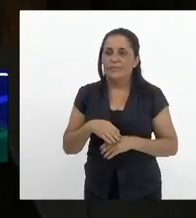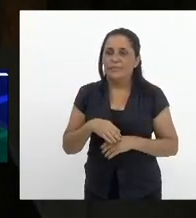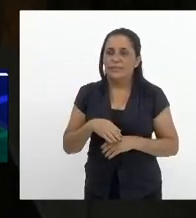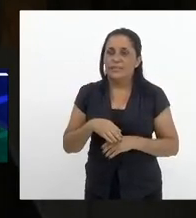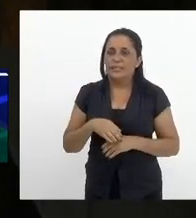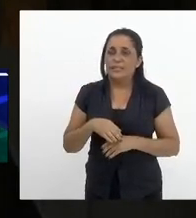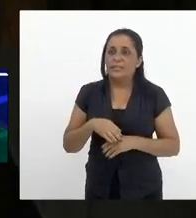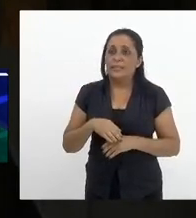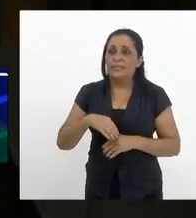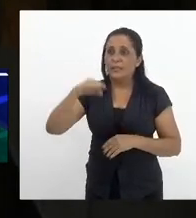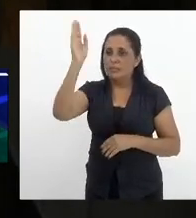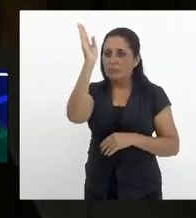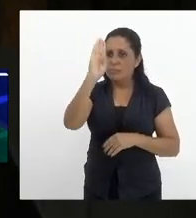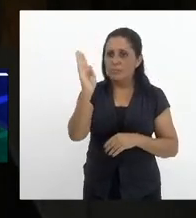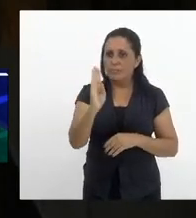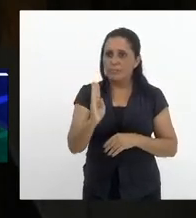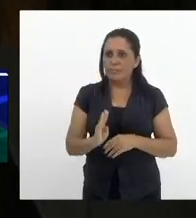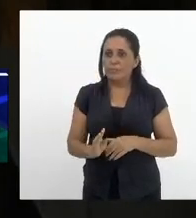I.